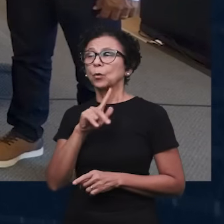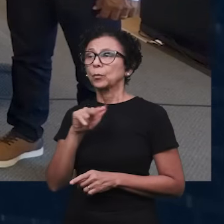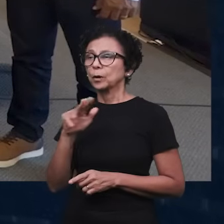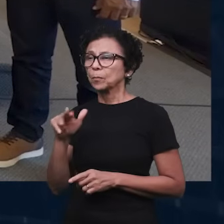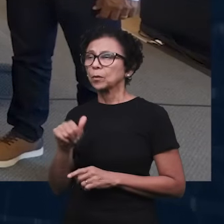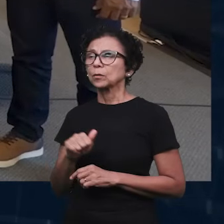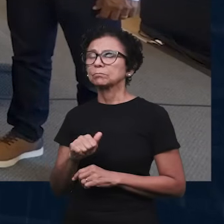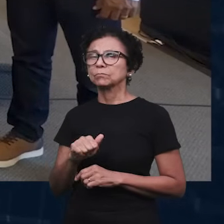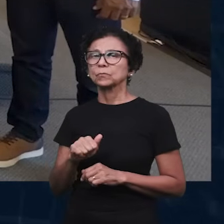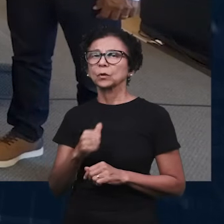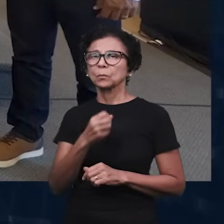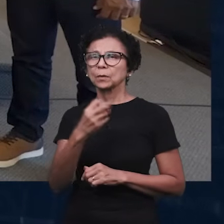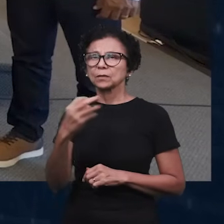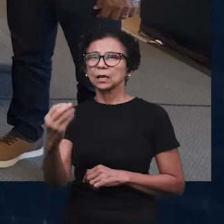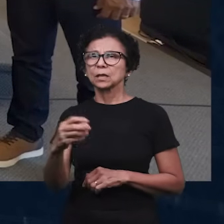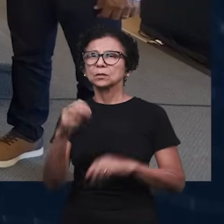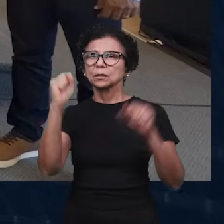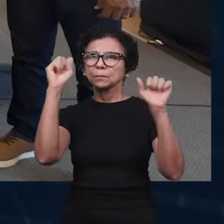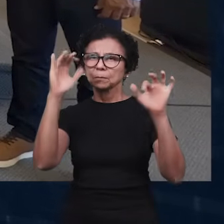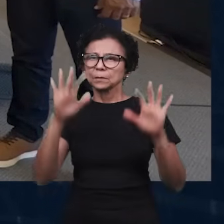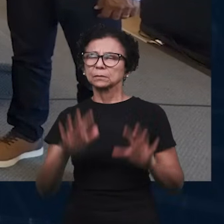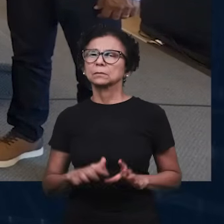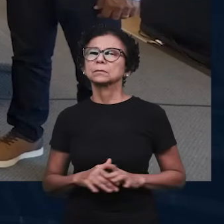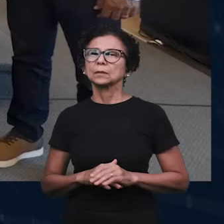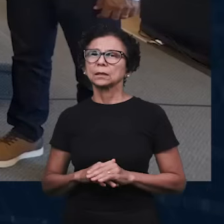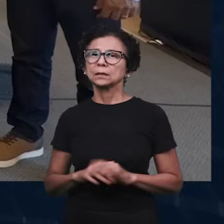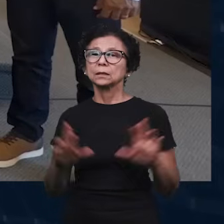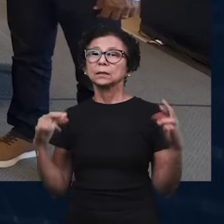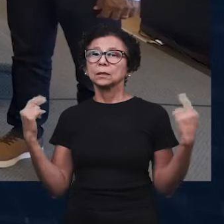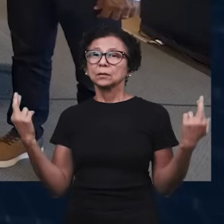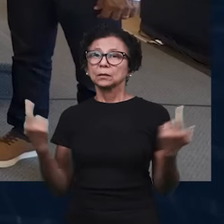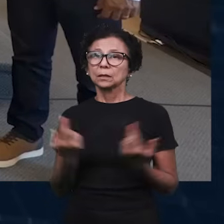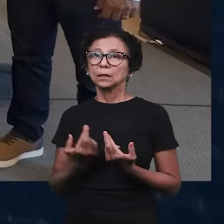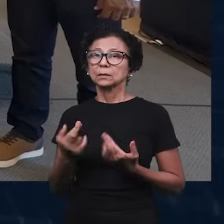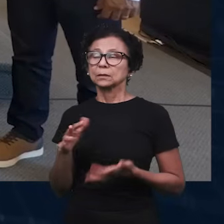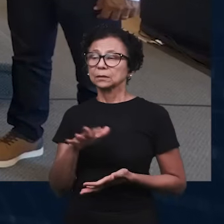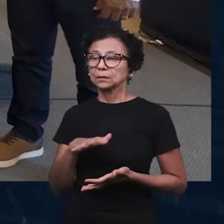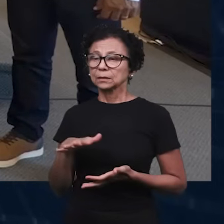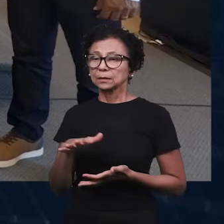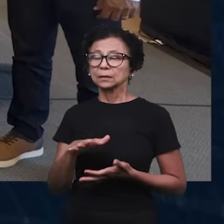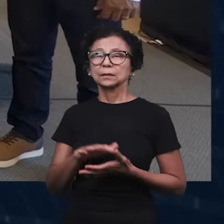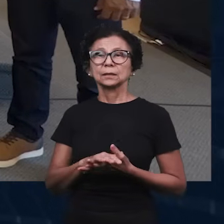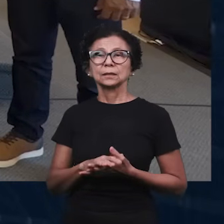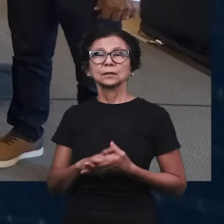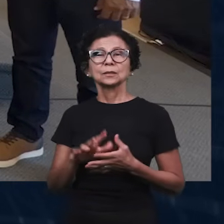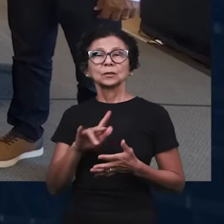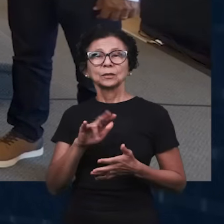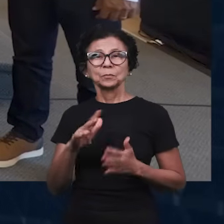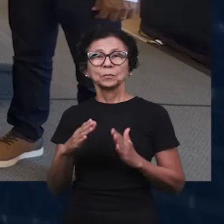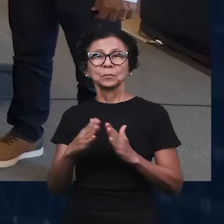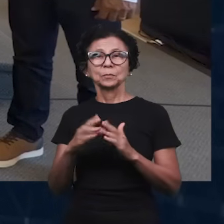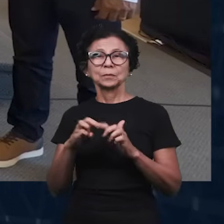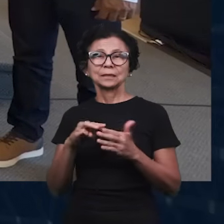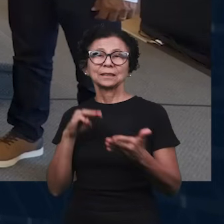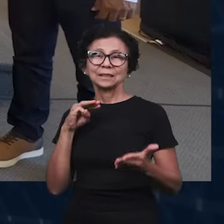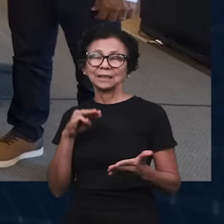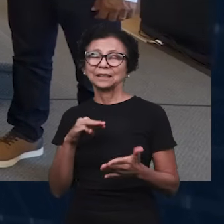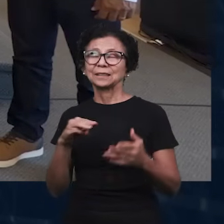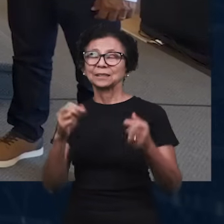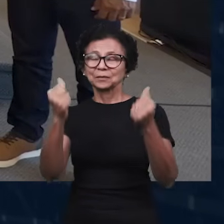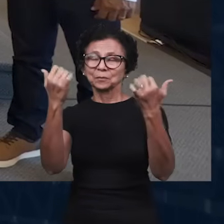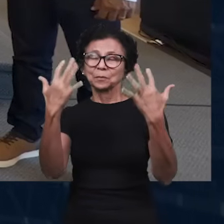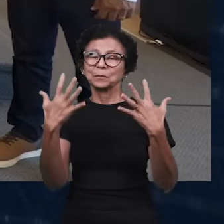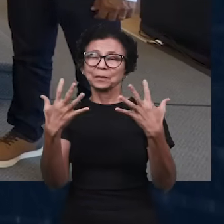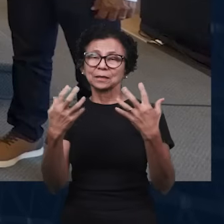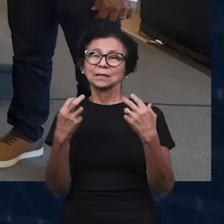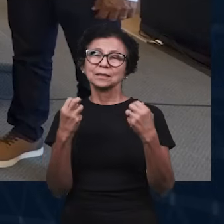muito abençoado naquela viagem. Hoje estamos reunidos aqui em Winnipeg com os irmãos da Maranata. Recebemos